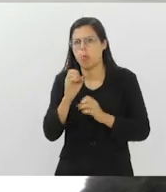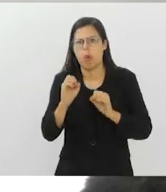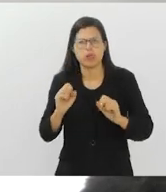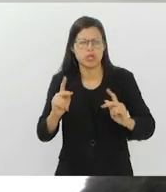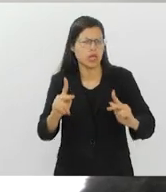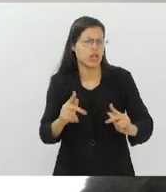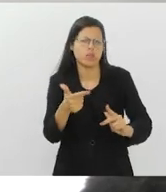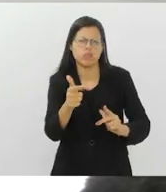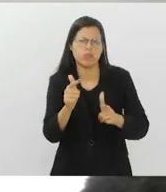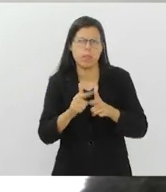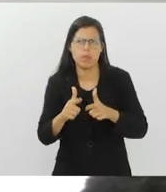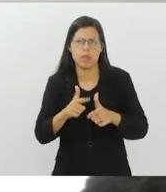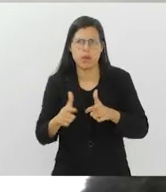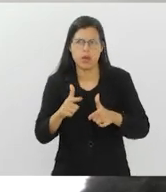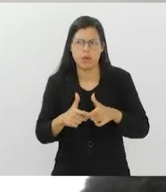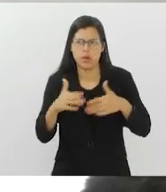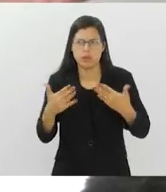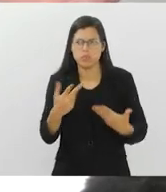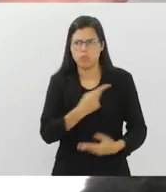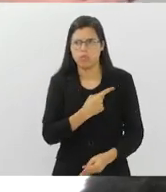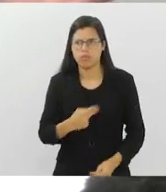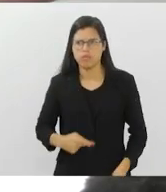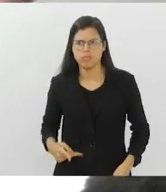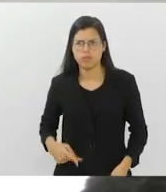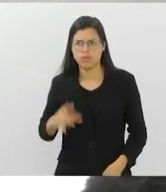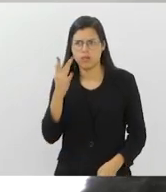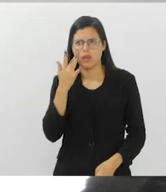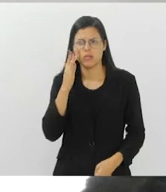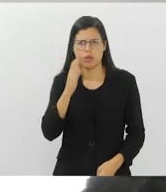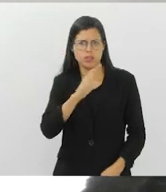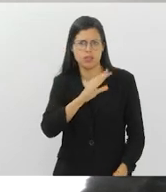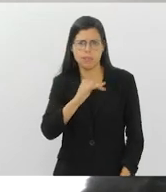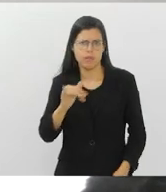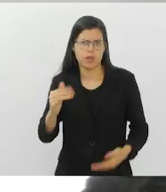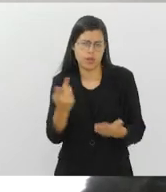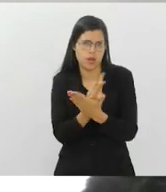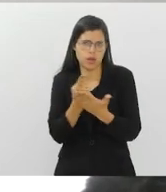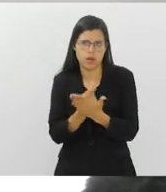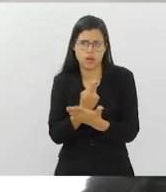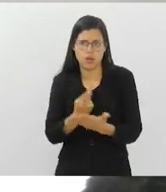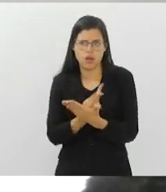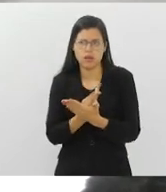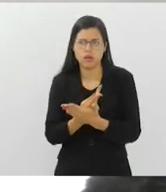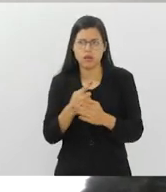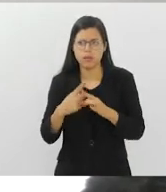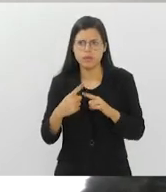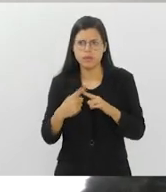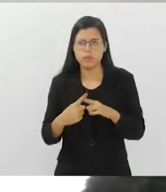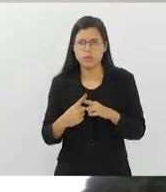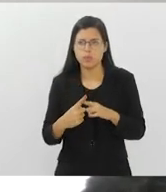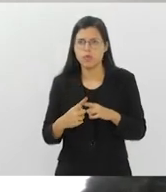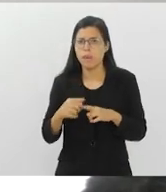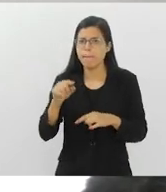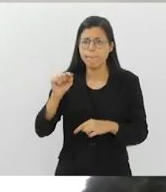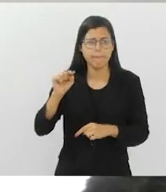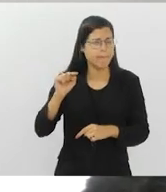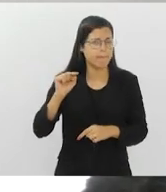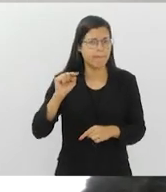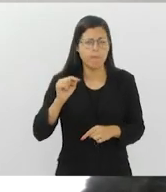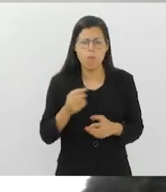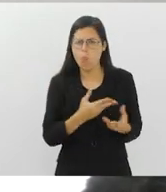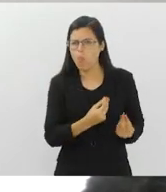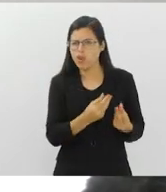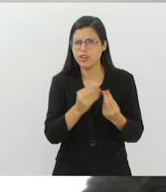Então, presidente, eu acho que a CPI tem alguma coisa errada, porque milhares de mães atípicas estão